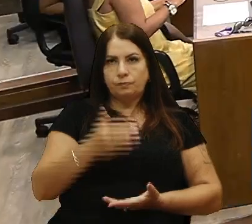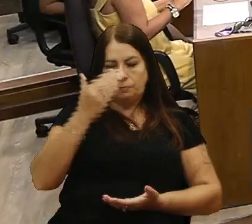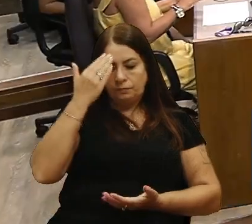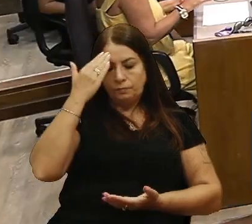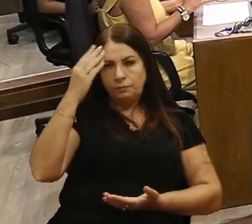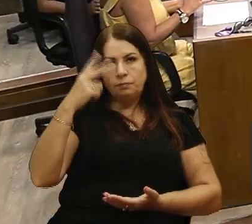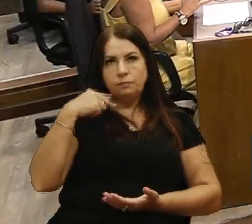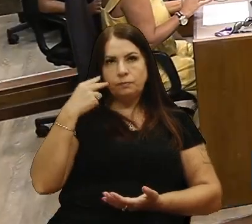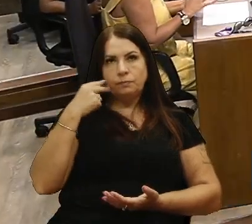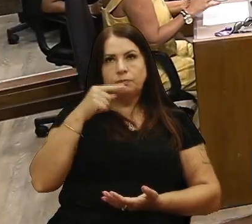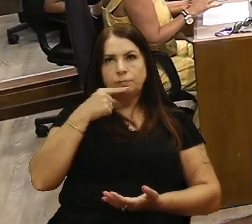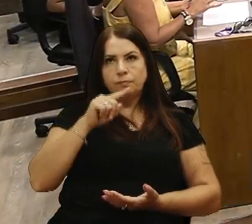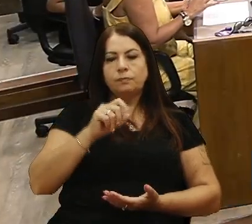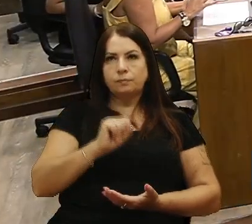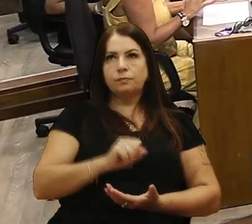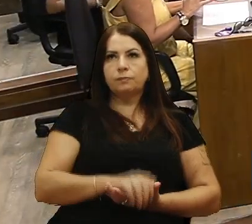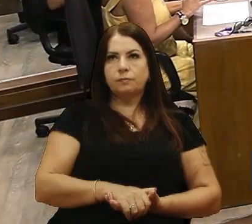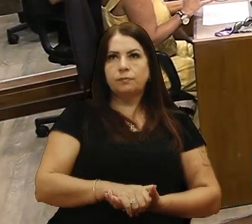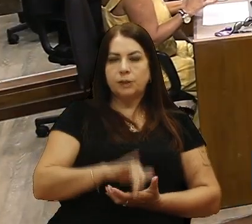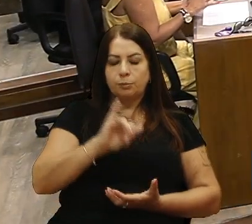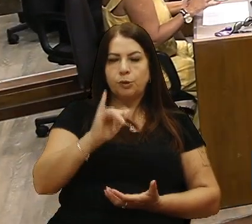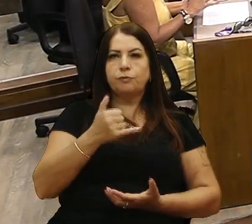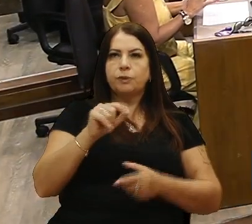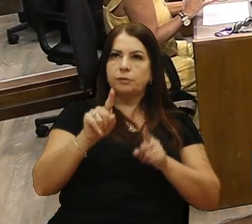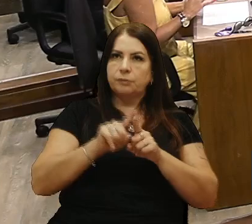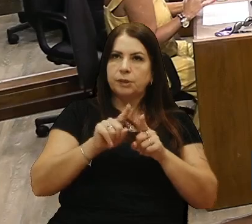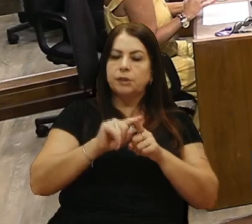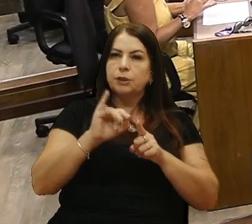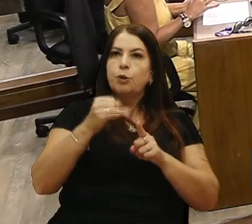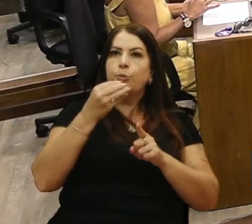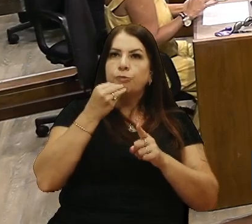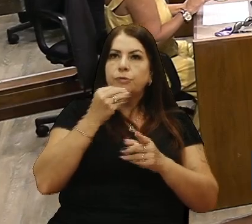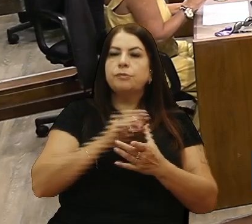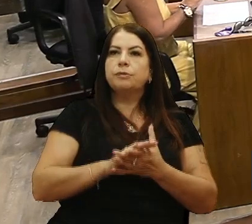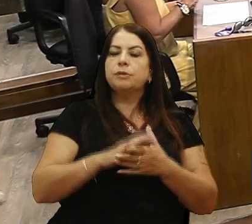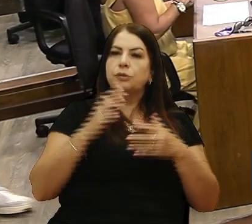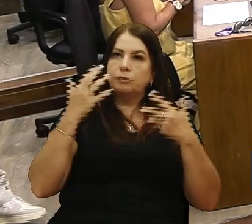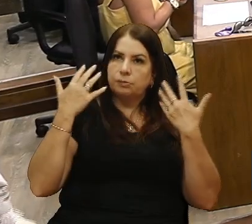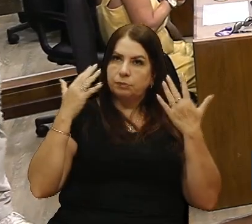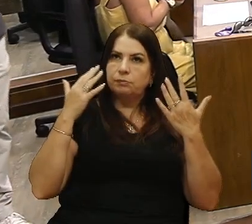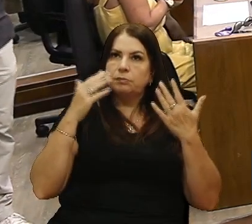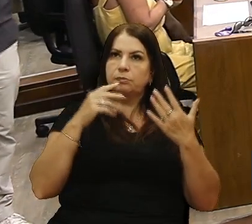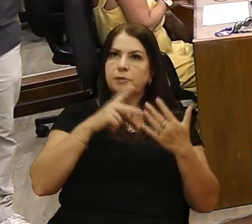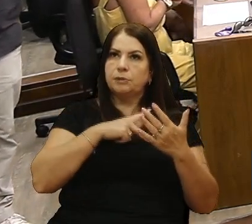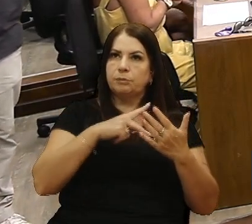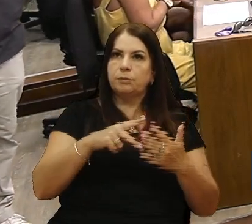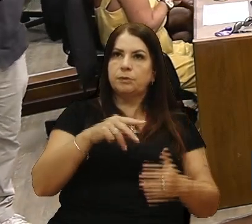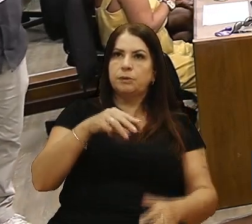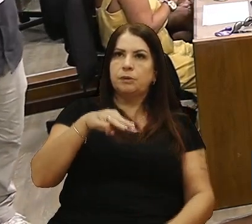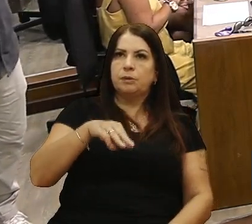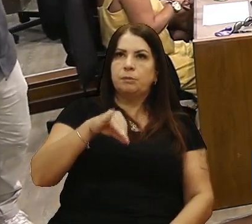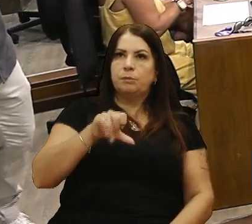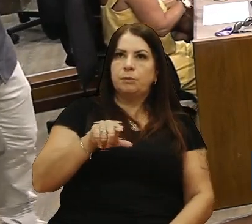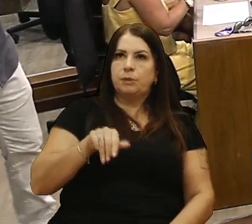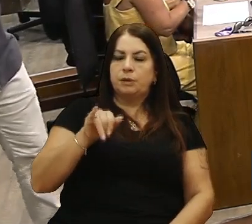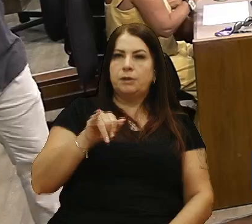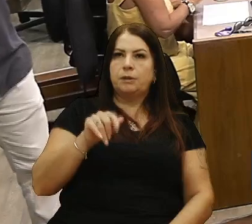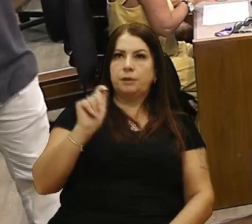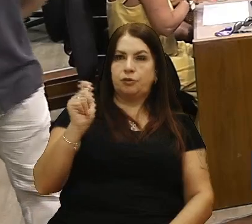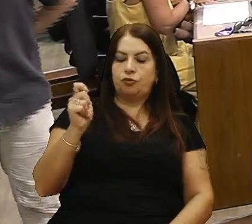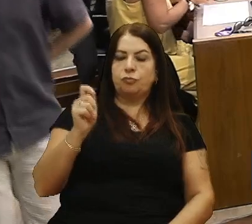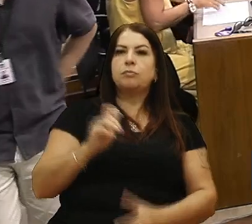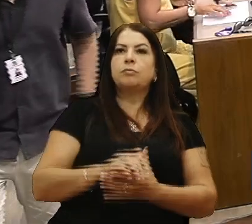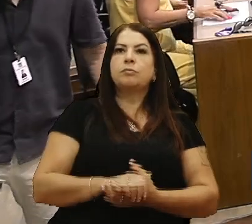Obrigado, vereador Caleb. Sim, já aproveito aqui a oportunidade, né, de parabenizar o presidente Milei, da Argentina,